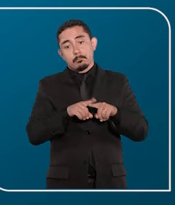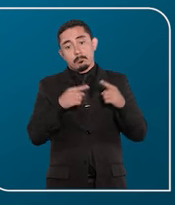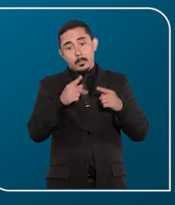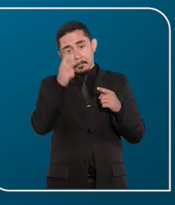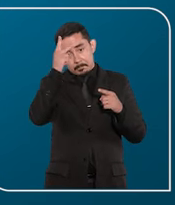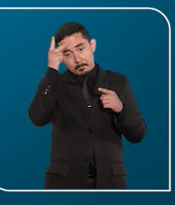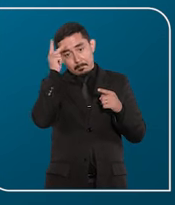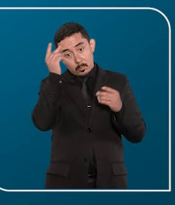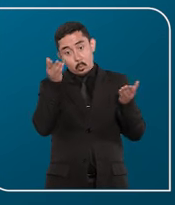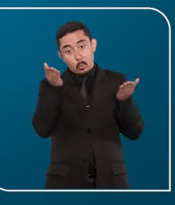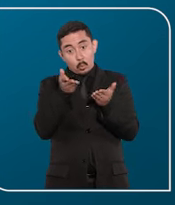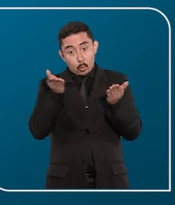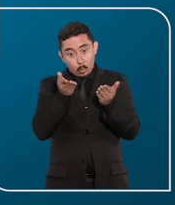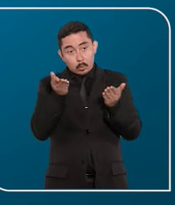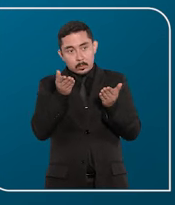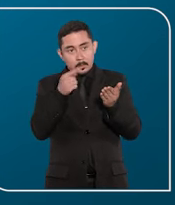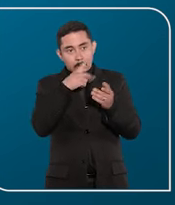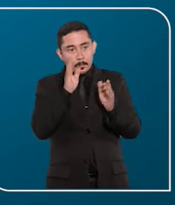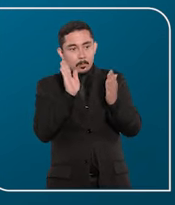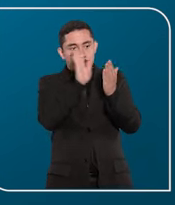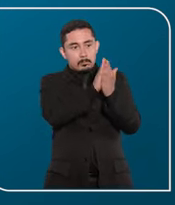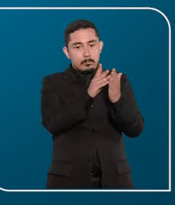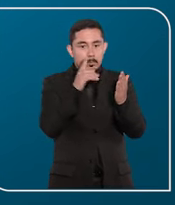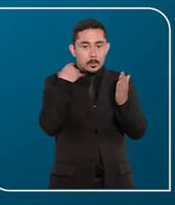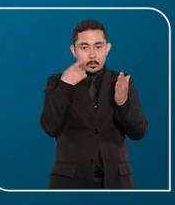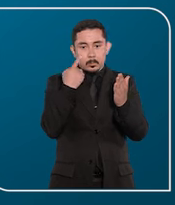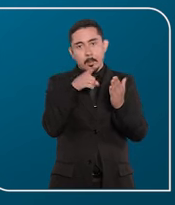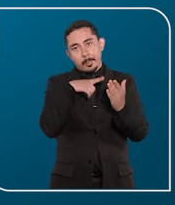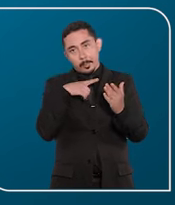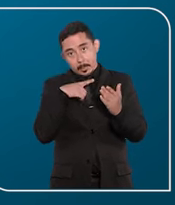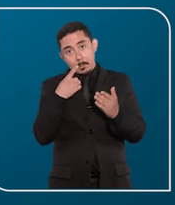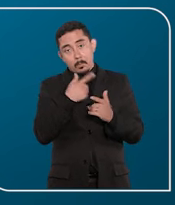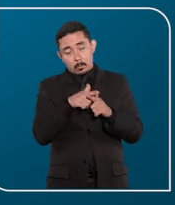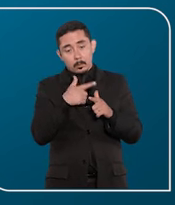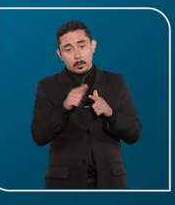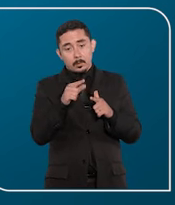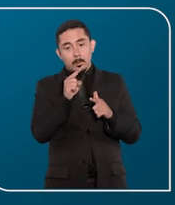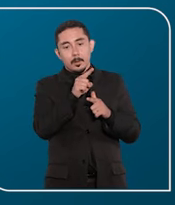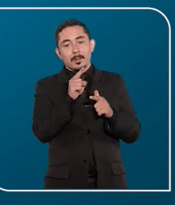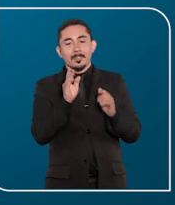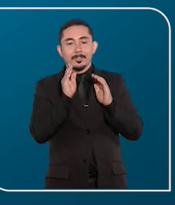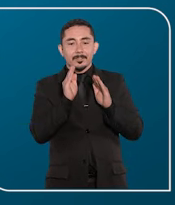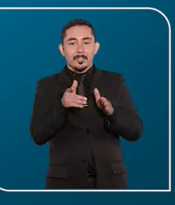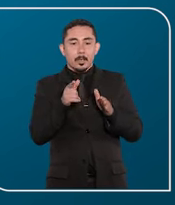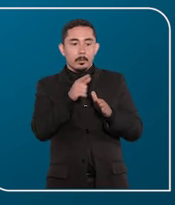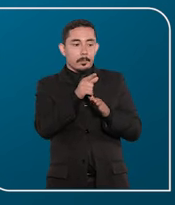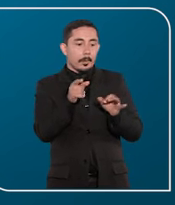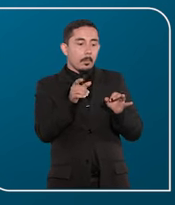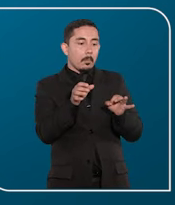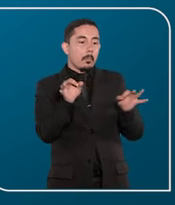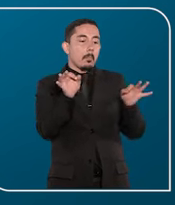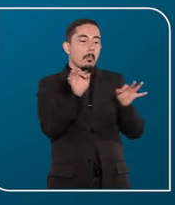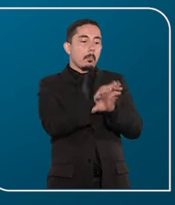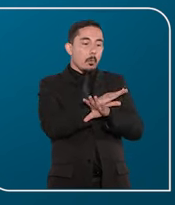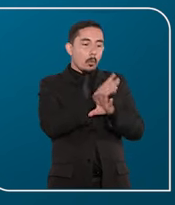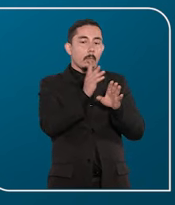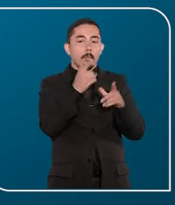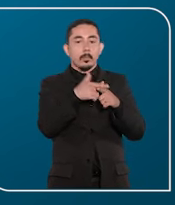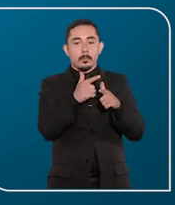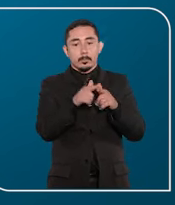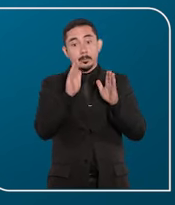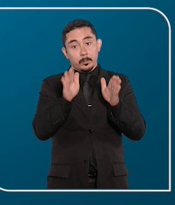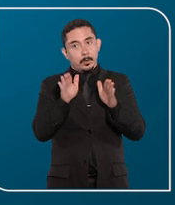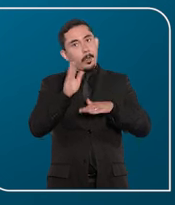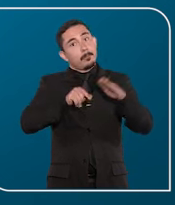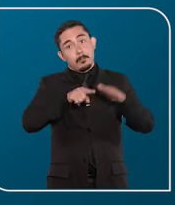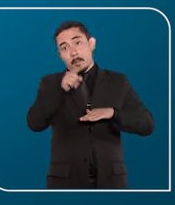dias de hoje, quando elas procuram um advogado e elas têm um problema, né, elas já vêm com a solução do problema, pelo menos a solução que elas acham,